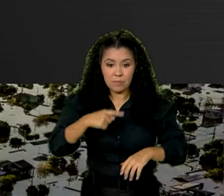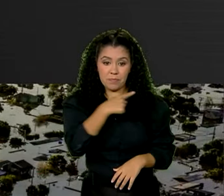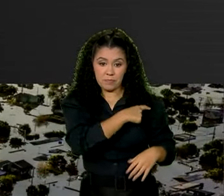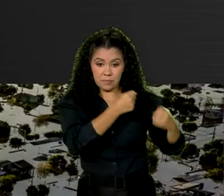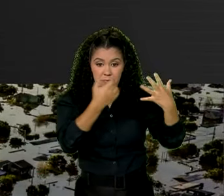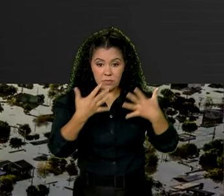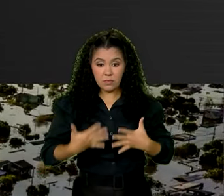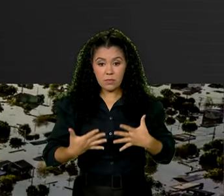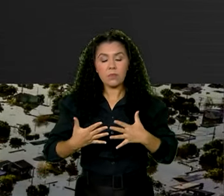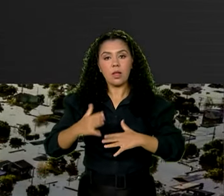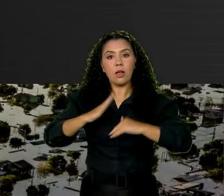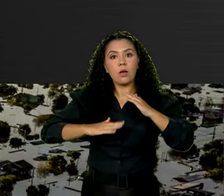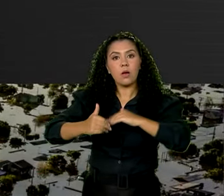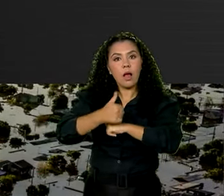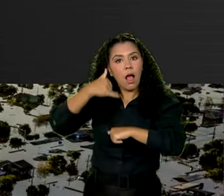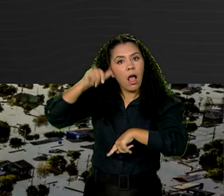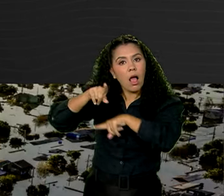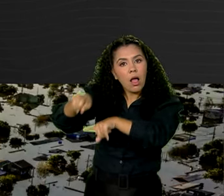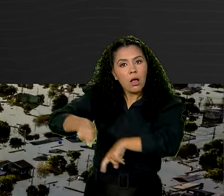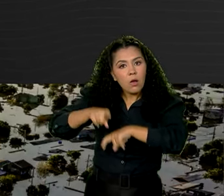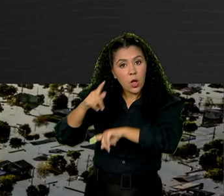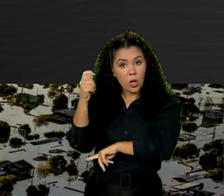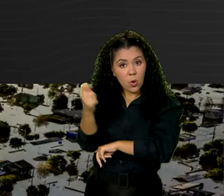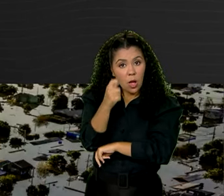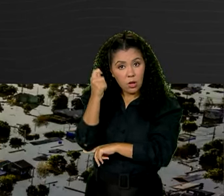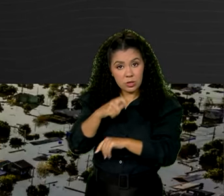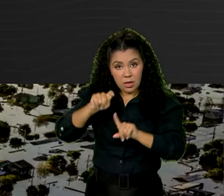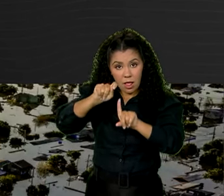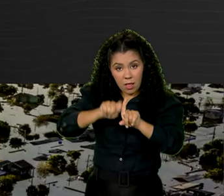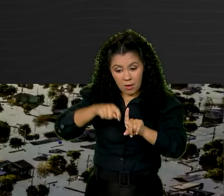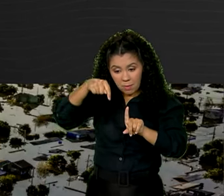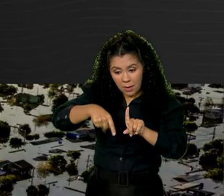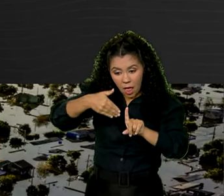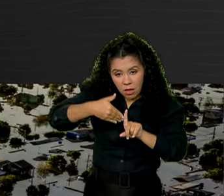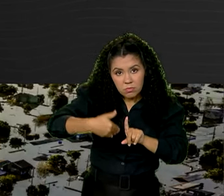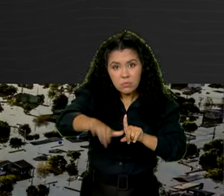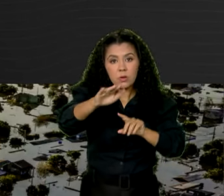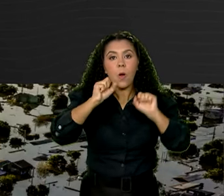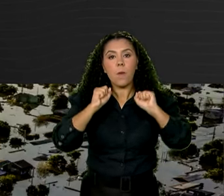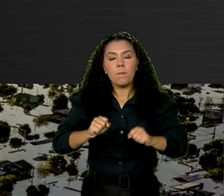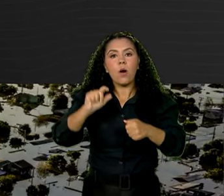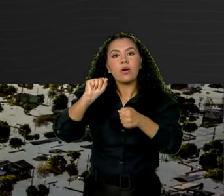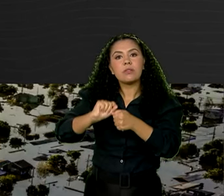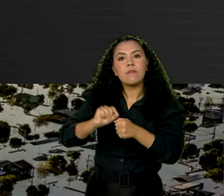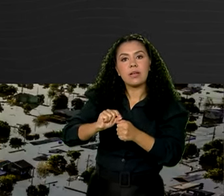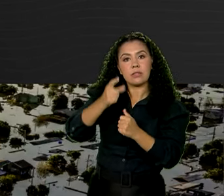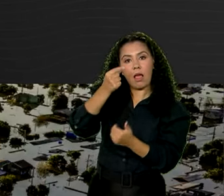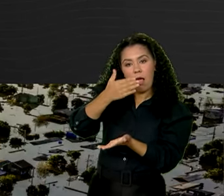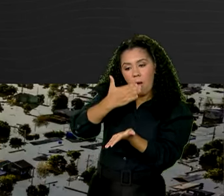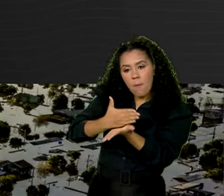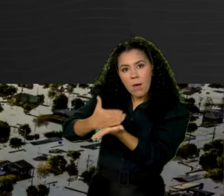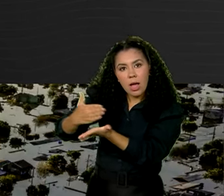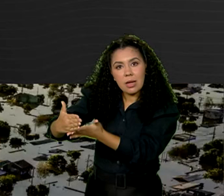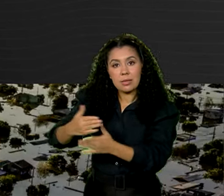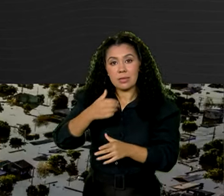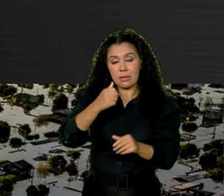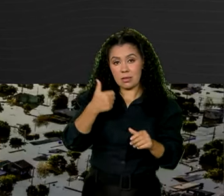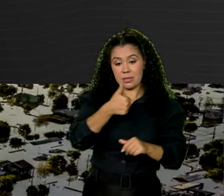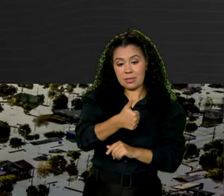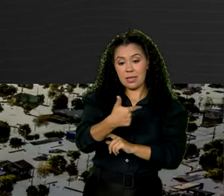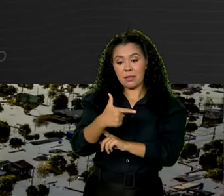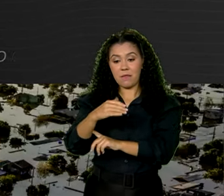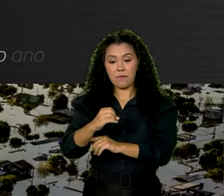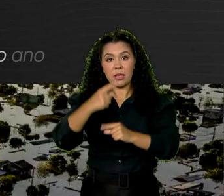familiares gaúchos vão poder, a partir deste mês, fazer financiamentos de até 120 meses e